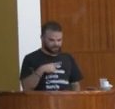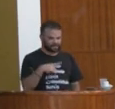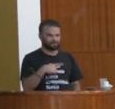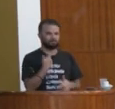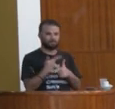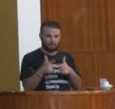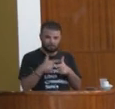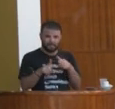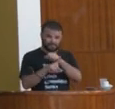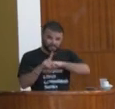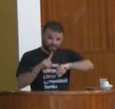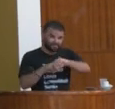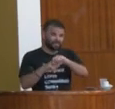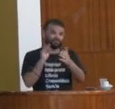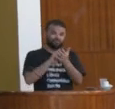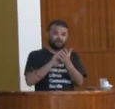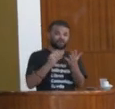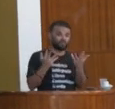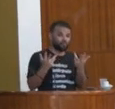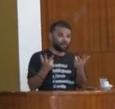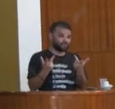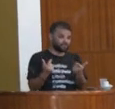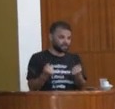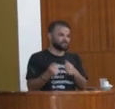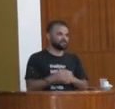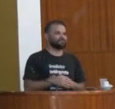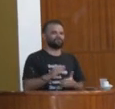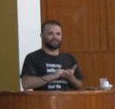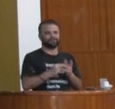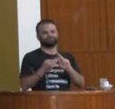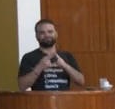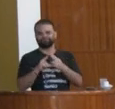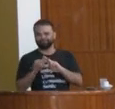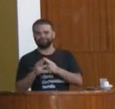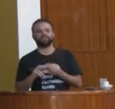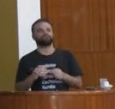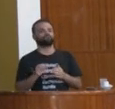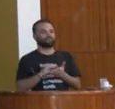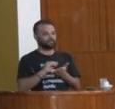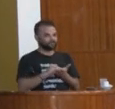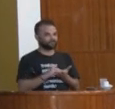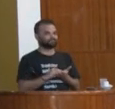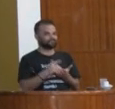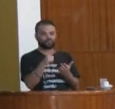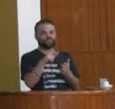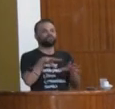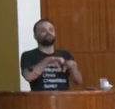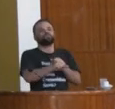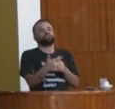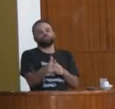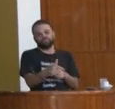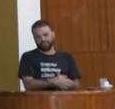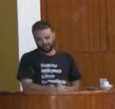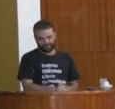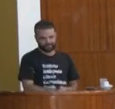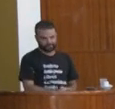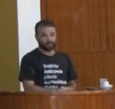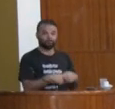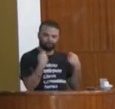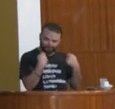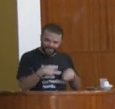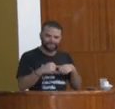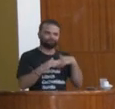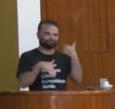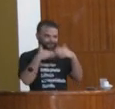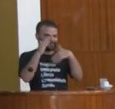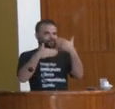falta de qualificação, mas do trabalhador em geral, né, da nossa sociedade, é uma coisa que a gente tem que construir, tem que